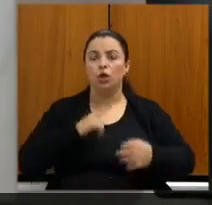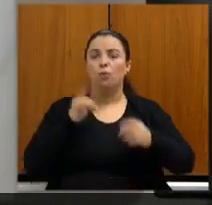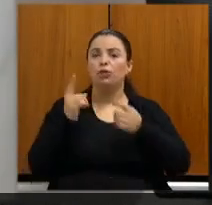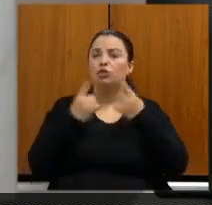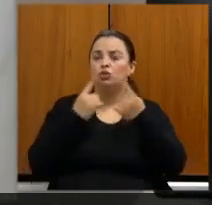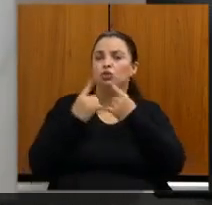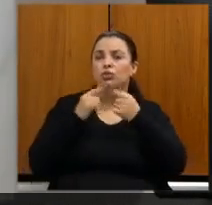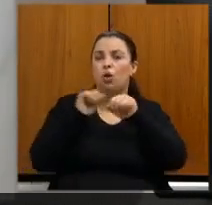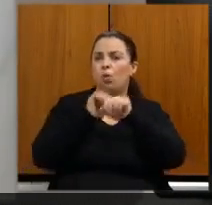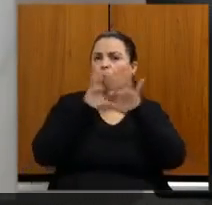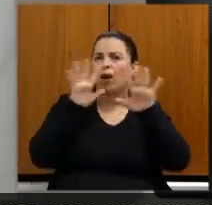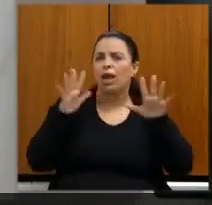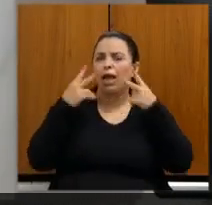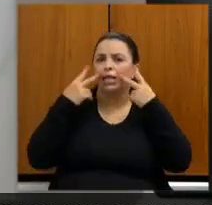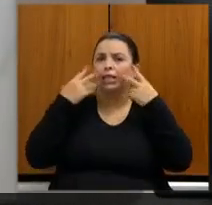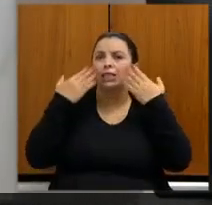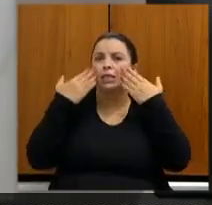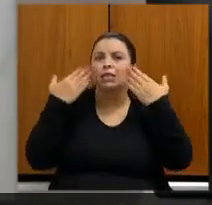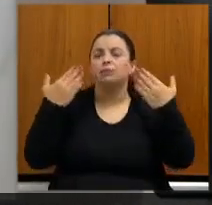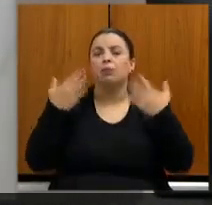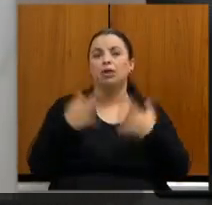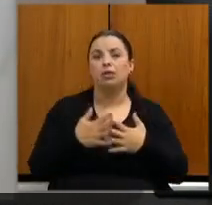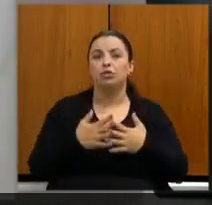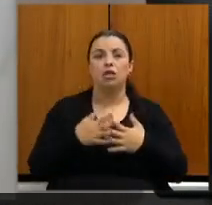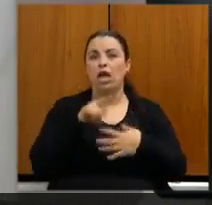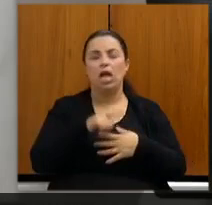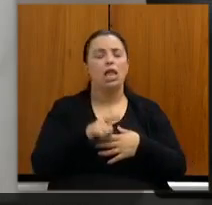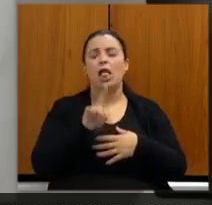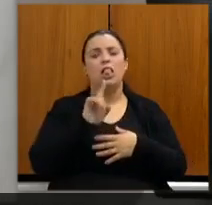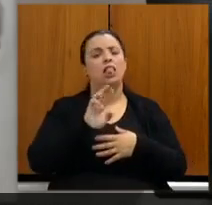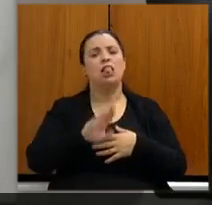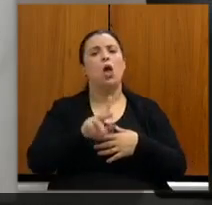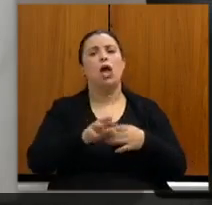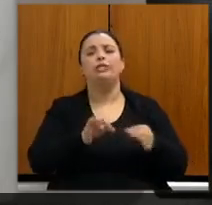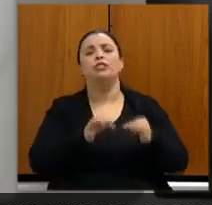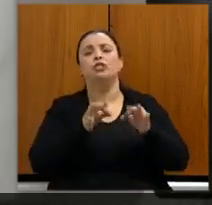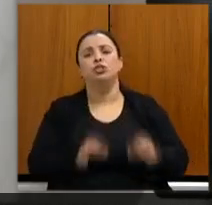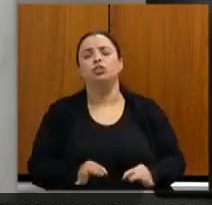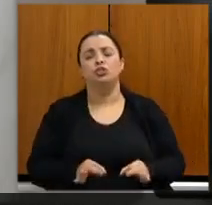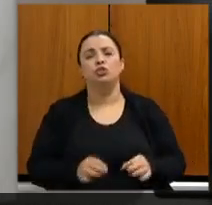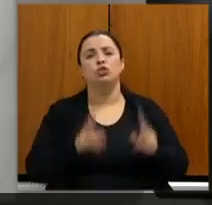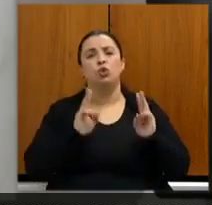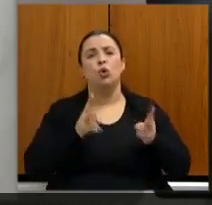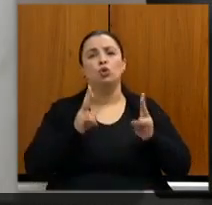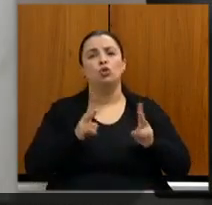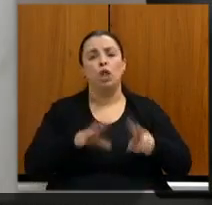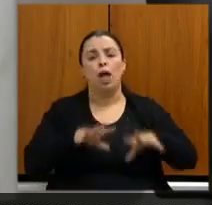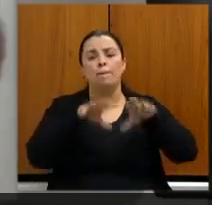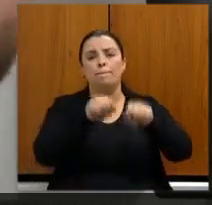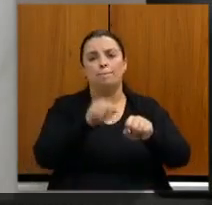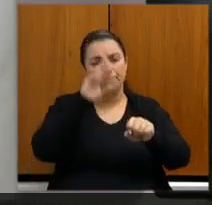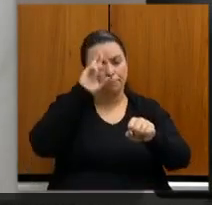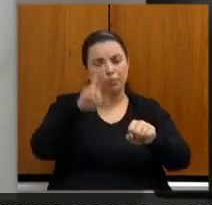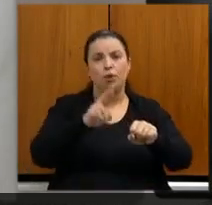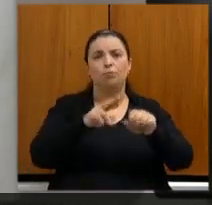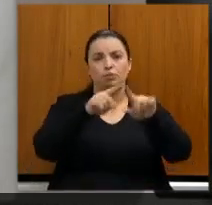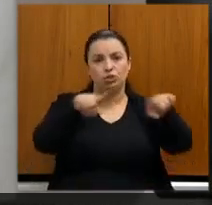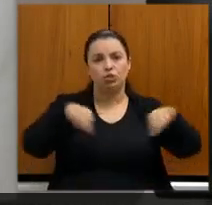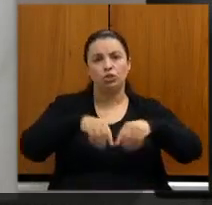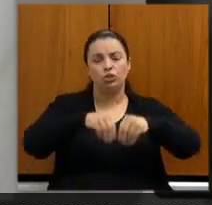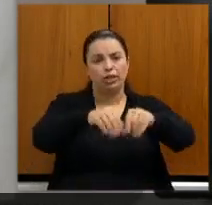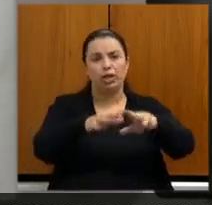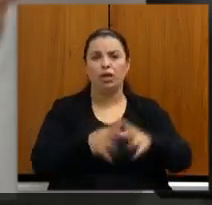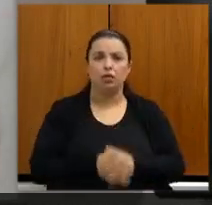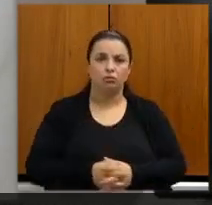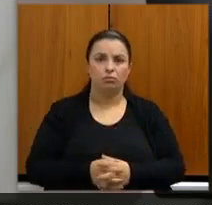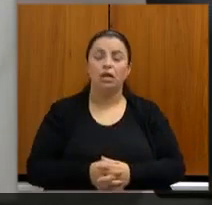sentar numa mesa de negociação não é digna de continuar sendo proprietário de nenhum terreno em síntese é